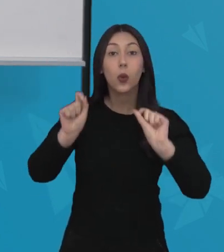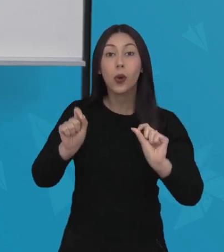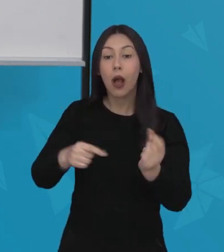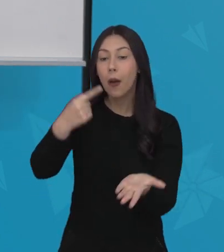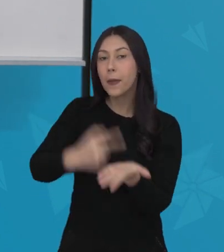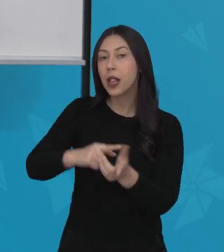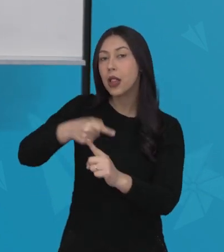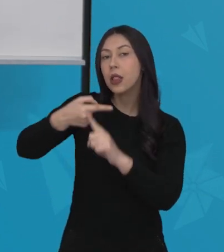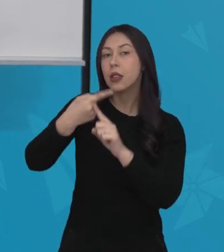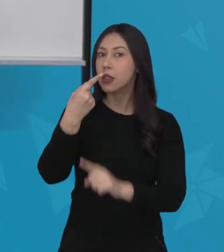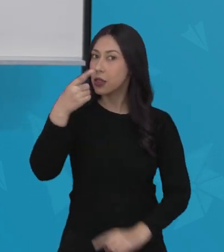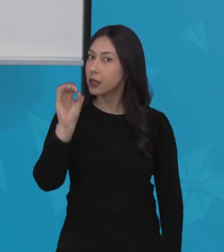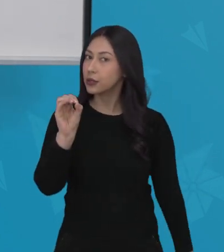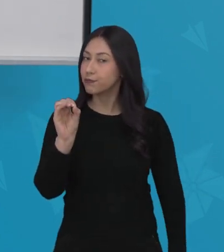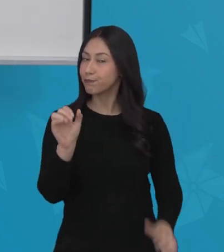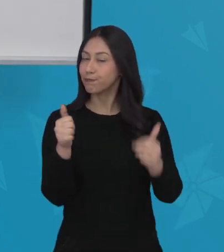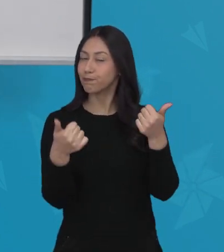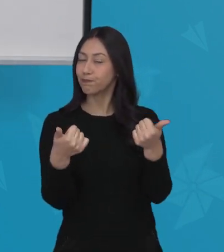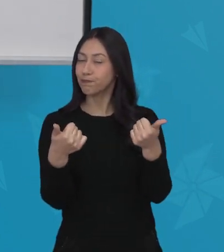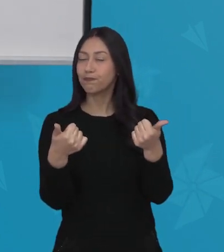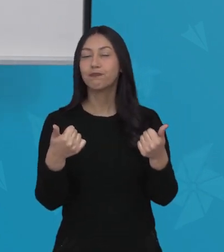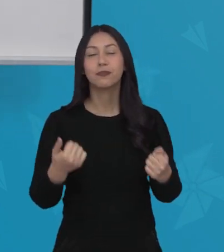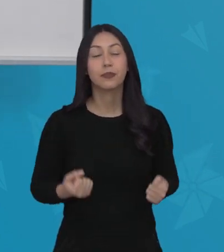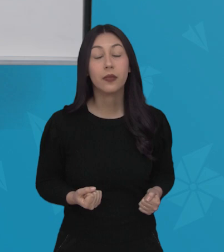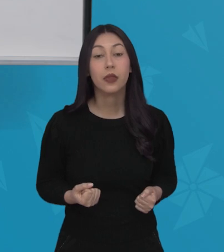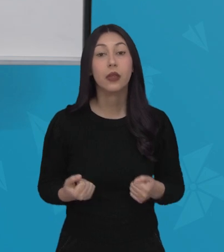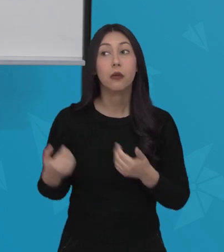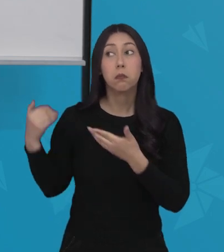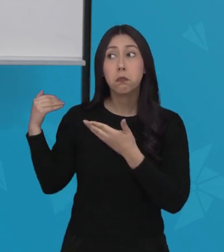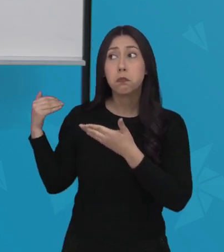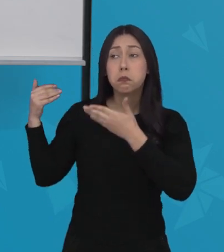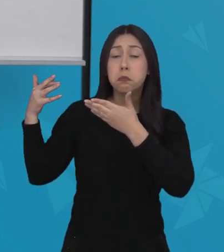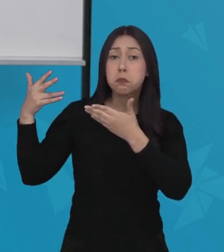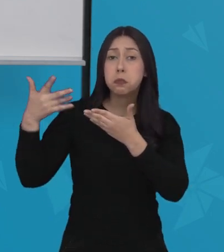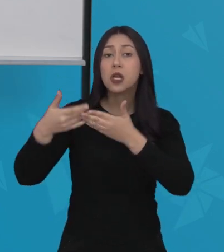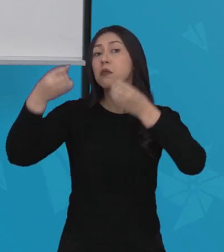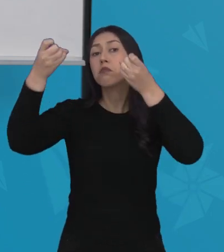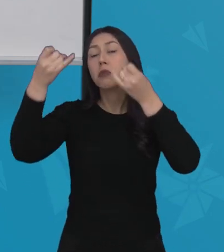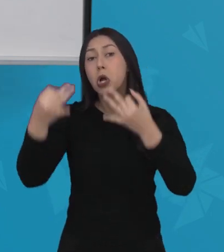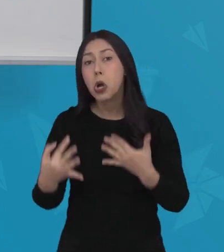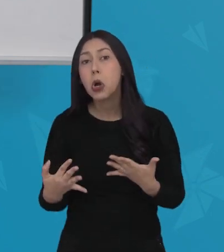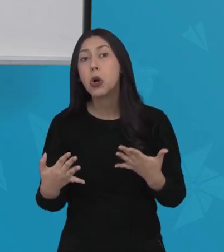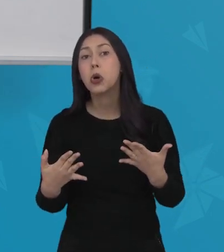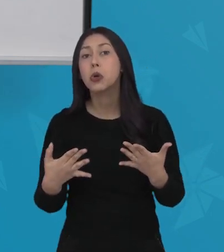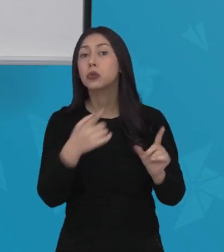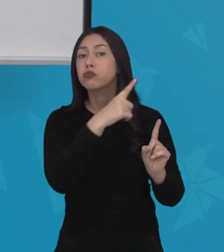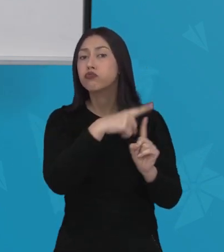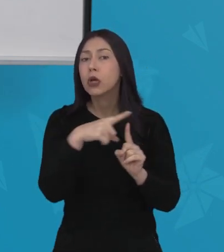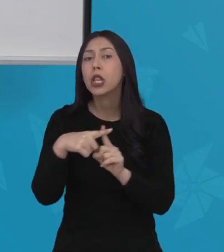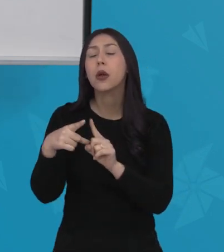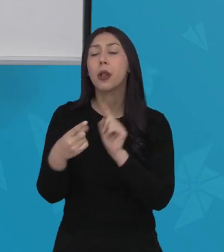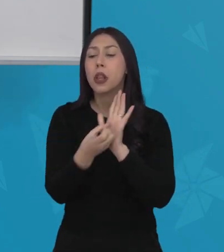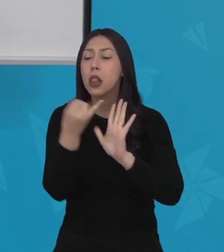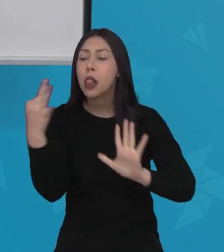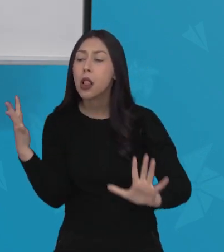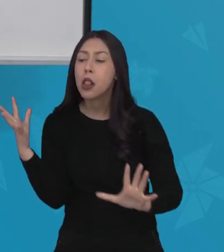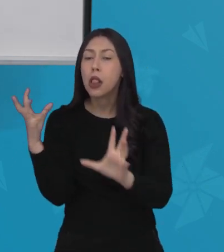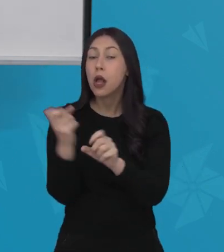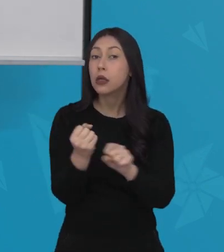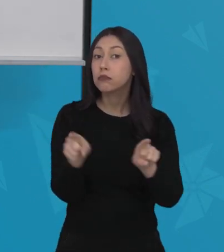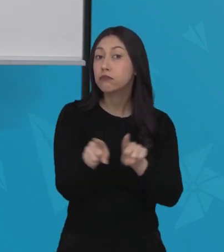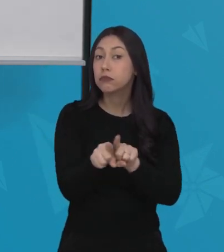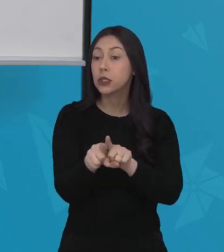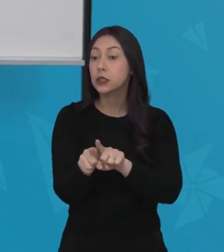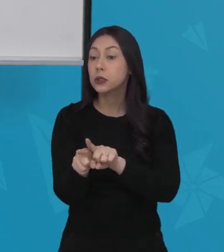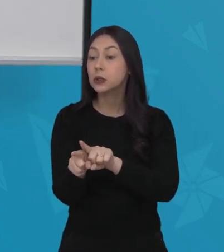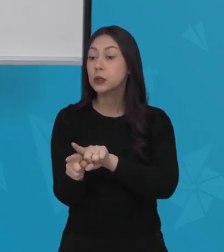notação científica, perfeito? Nas últimas aulas a gente falou um pouco sobre unidades de medida, sobre transformação de